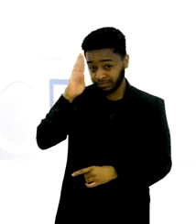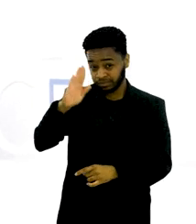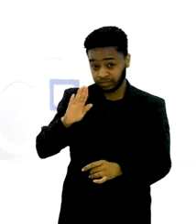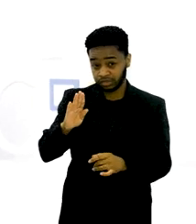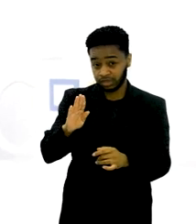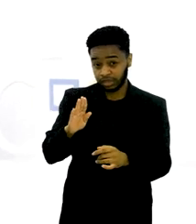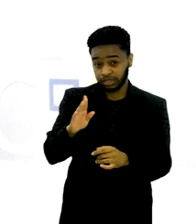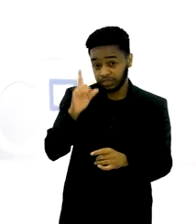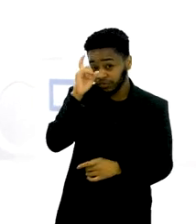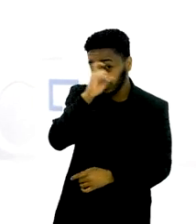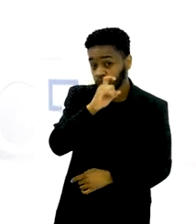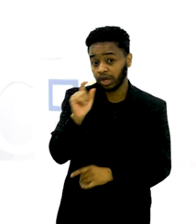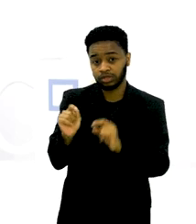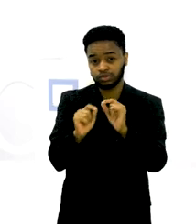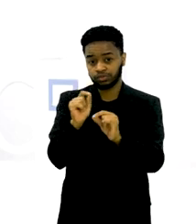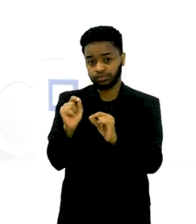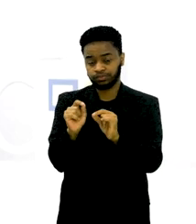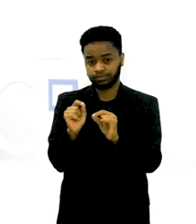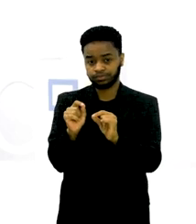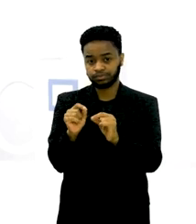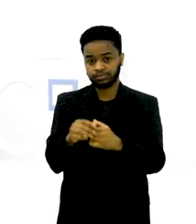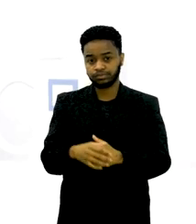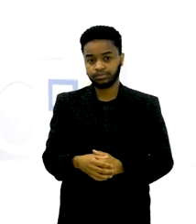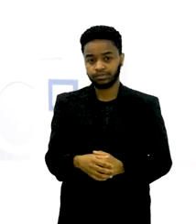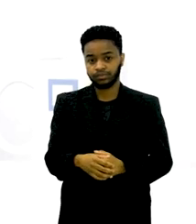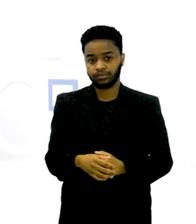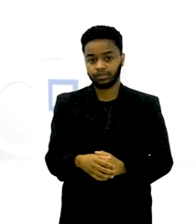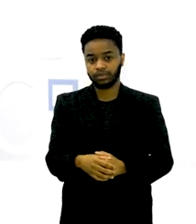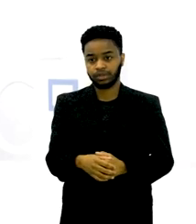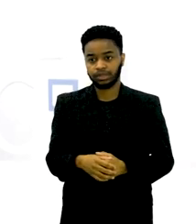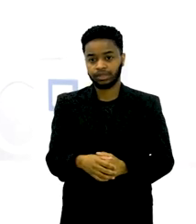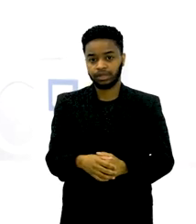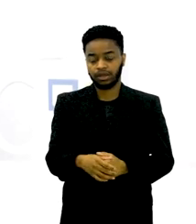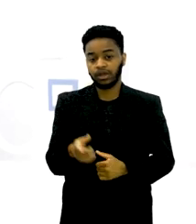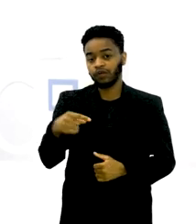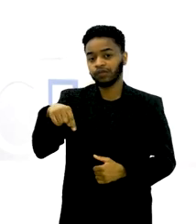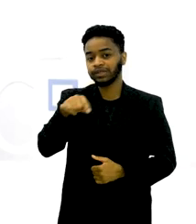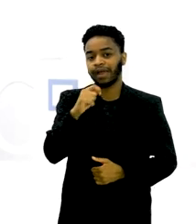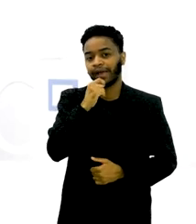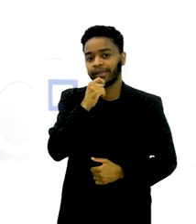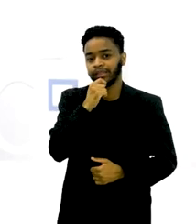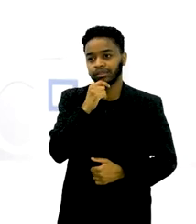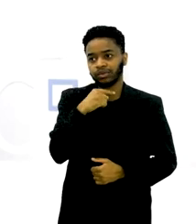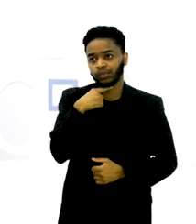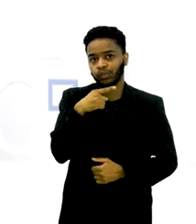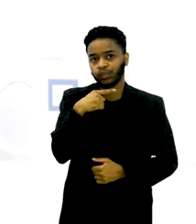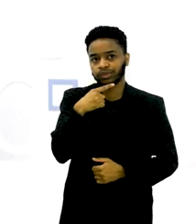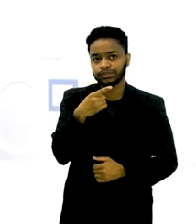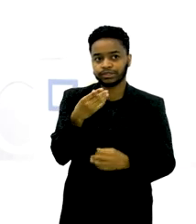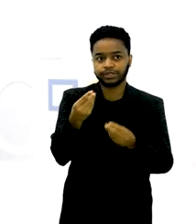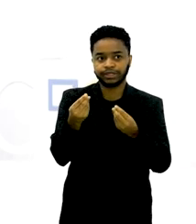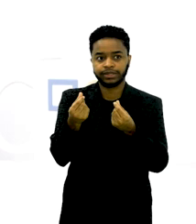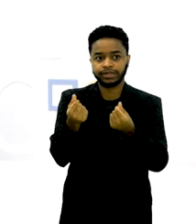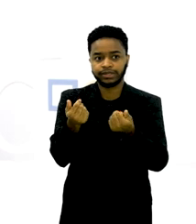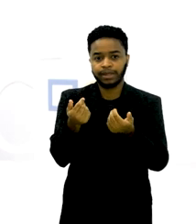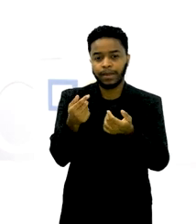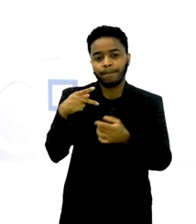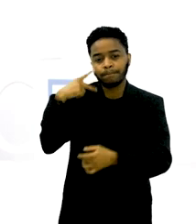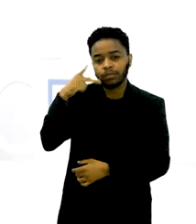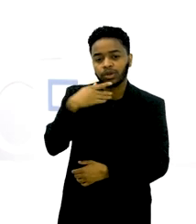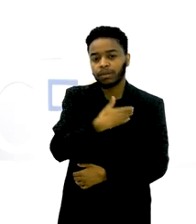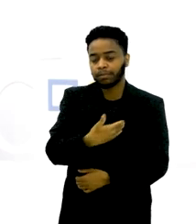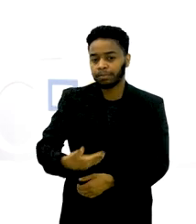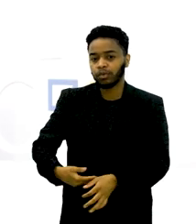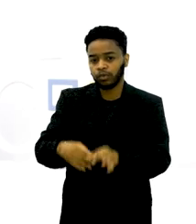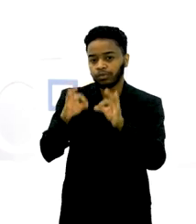é ainda né Eh que você não tenha eh uma uma